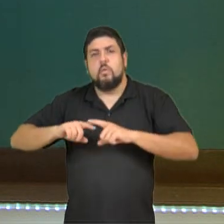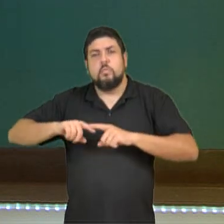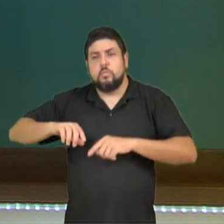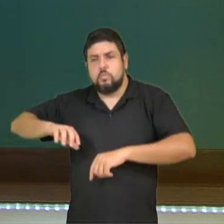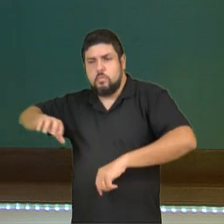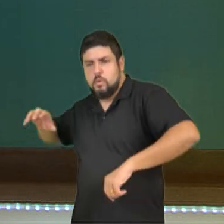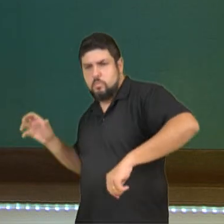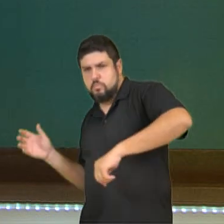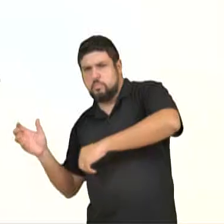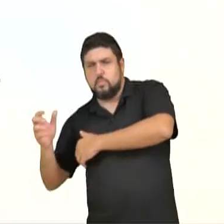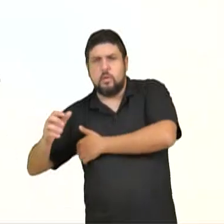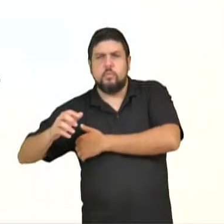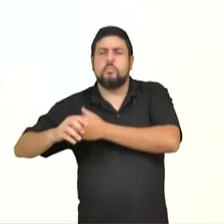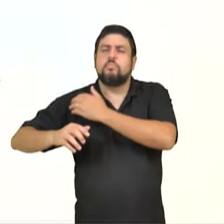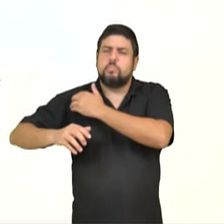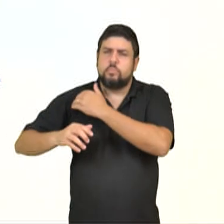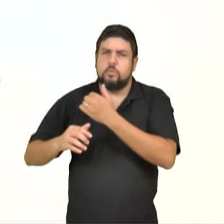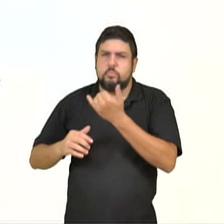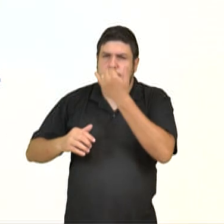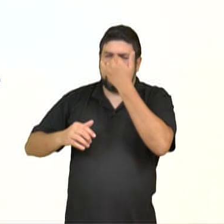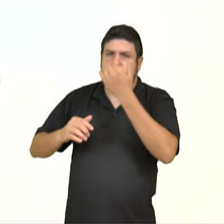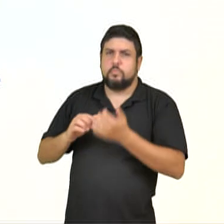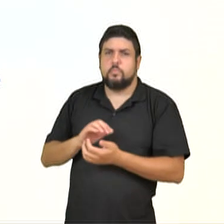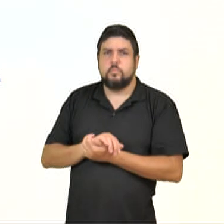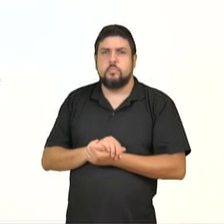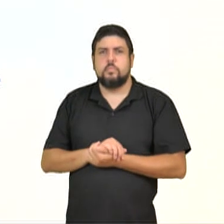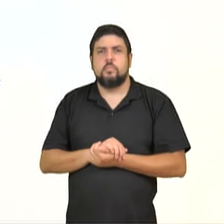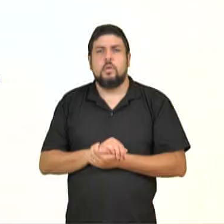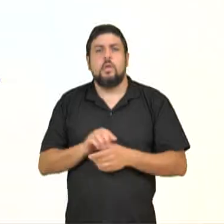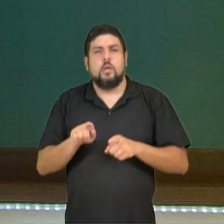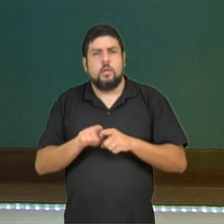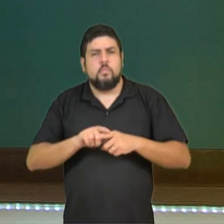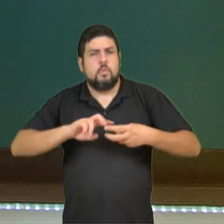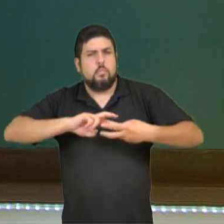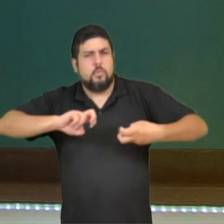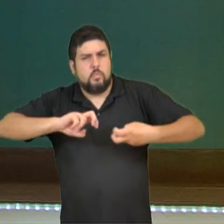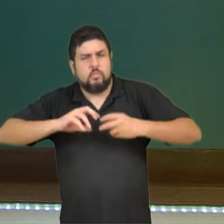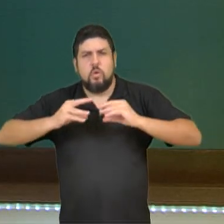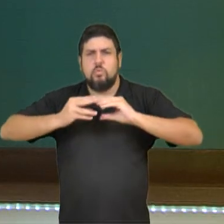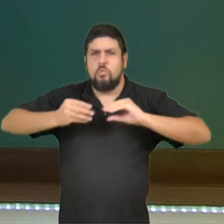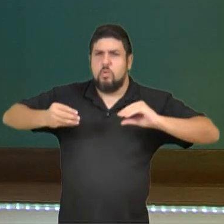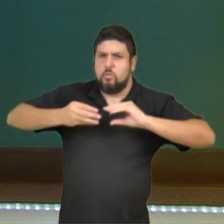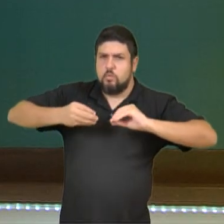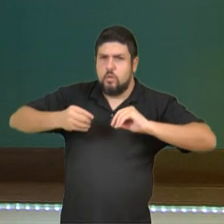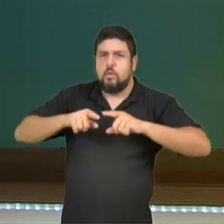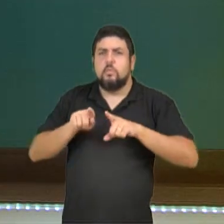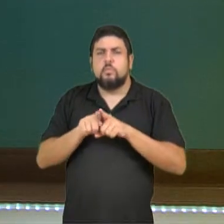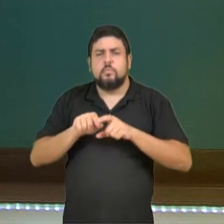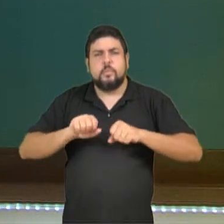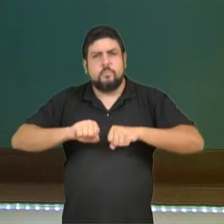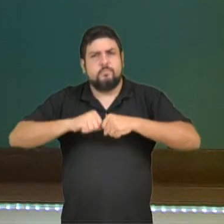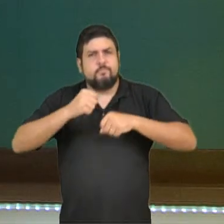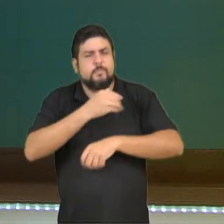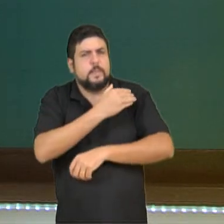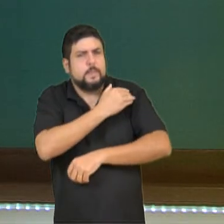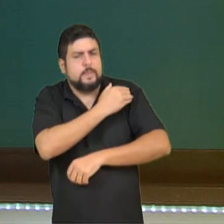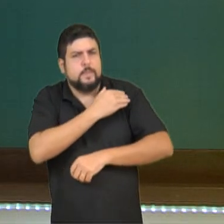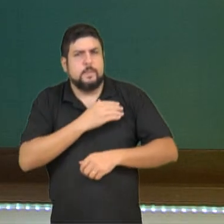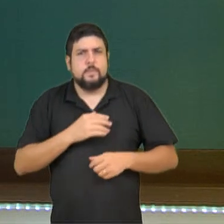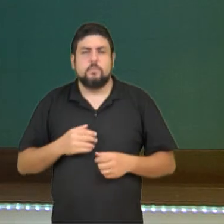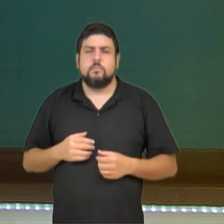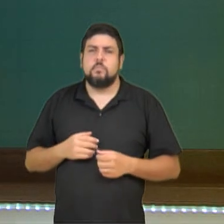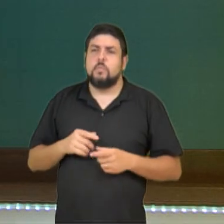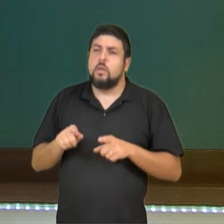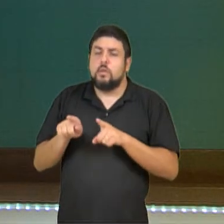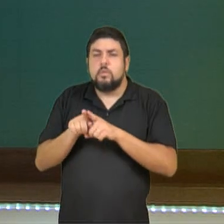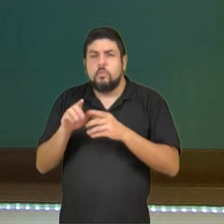arremesso. E os tipos das lesões, muscular, tendão, ligamento e contusões, as contusões nos dois aspectos, como em qualquer outro